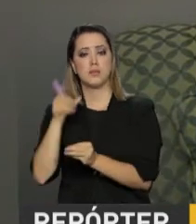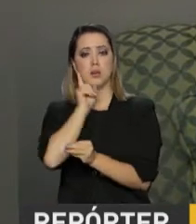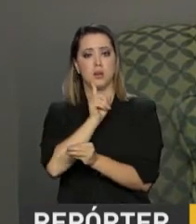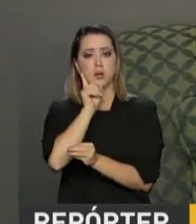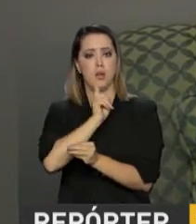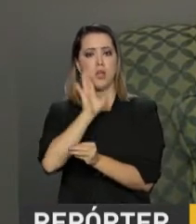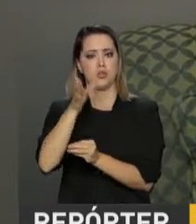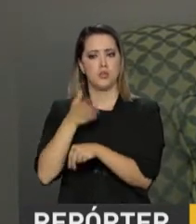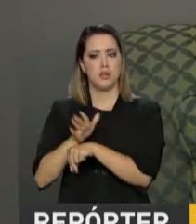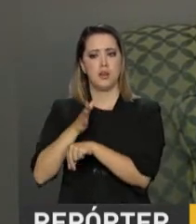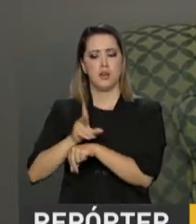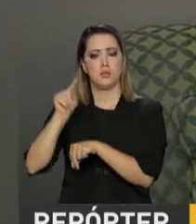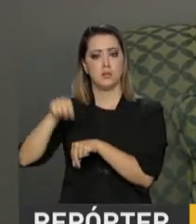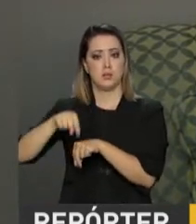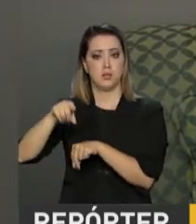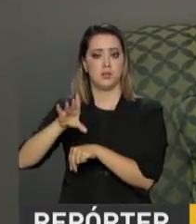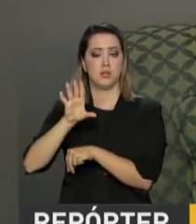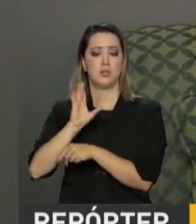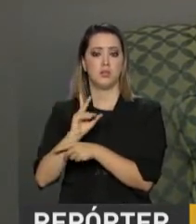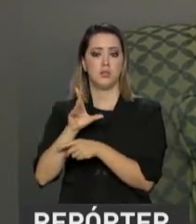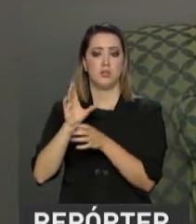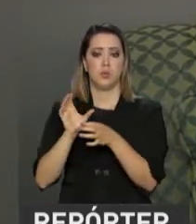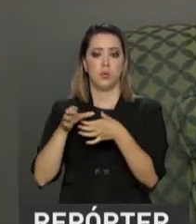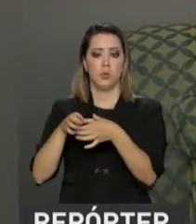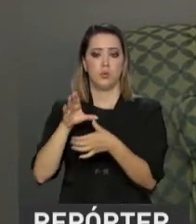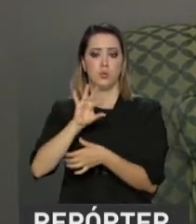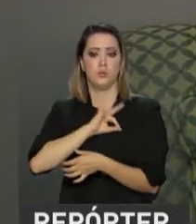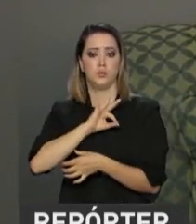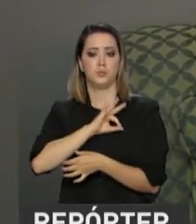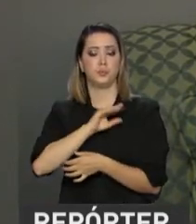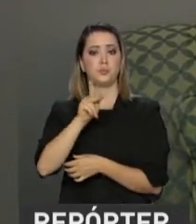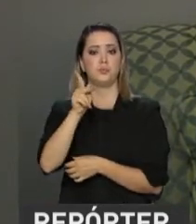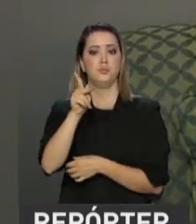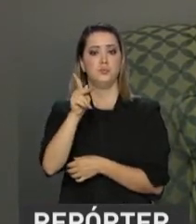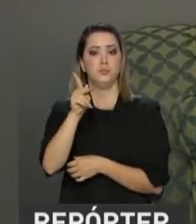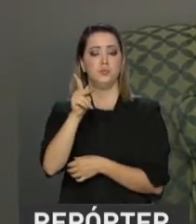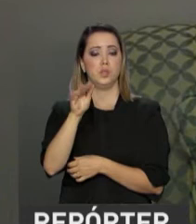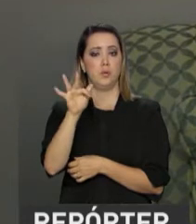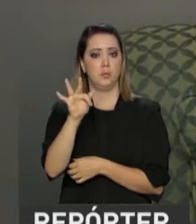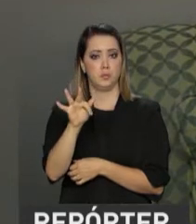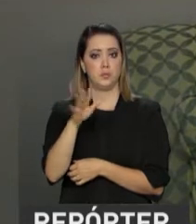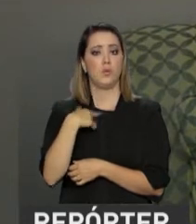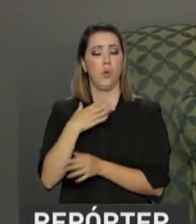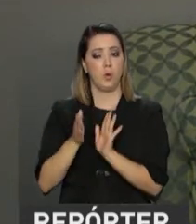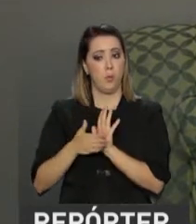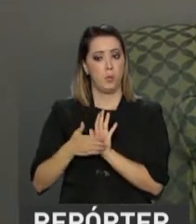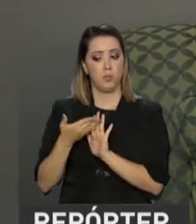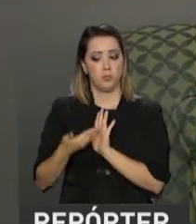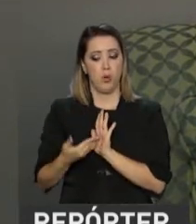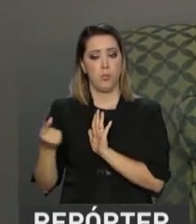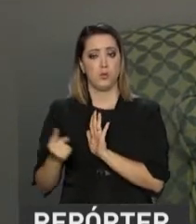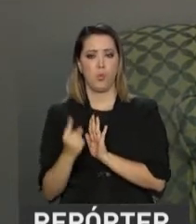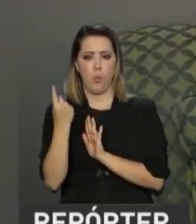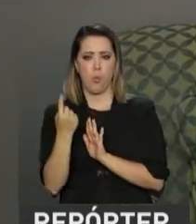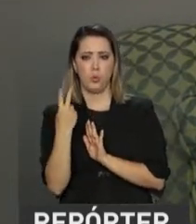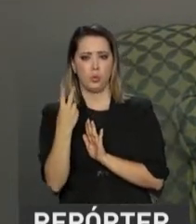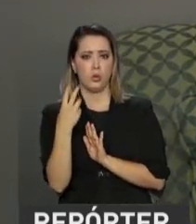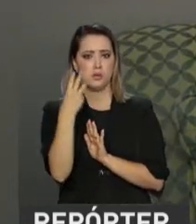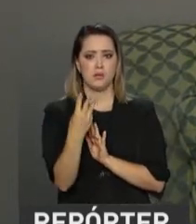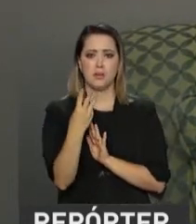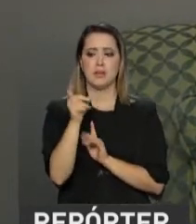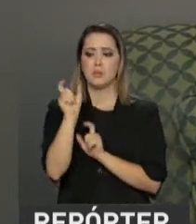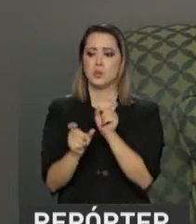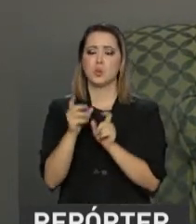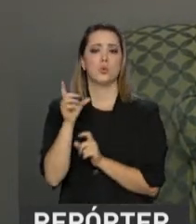serem treinados aqui, agentes e delegados da Polícia Federal. O que eu propus e foi muito bem aceito é que, ao invés de mandar um, dois ou três